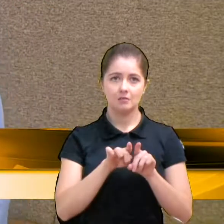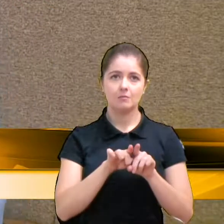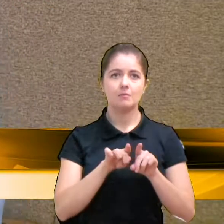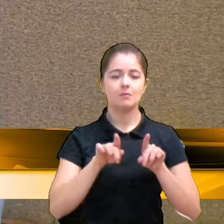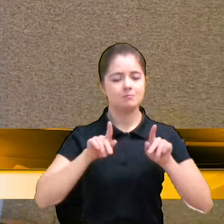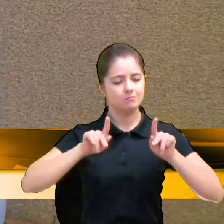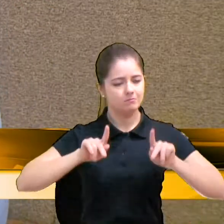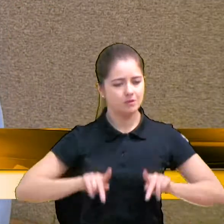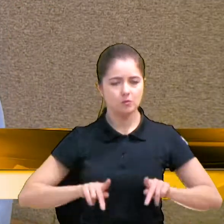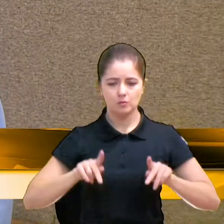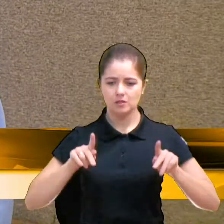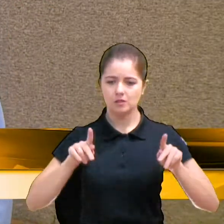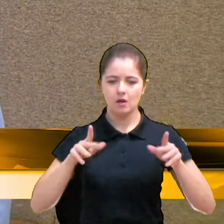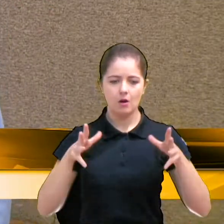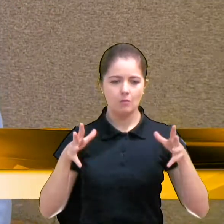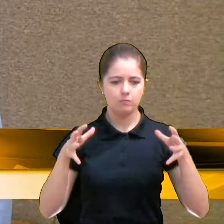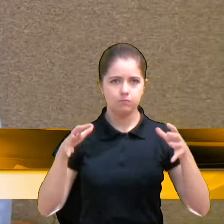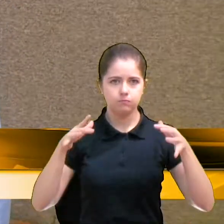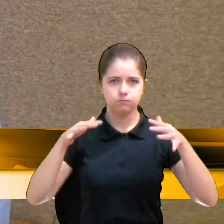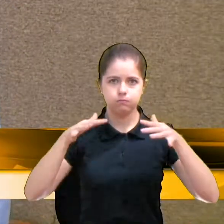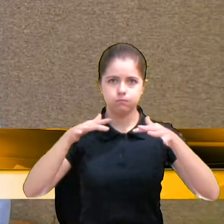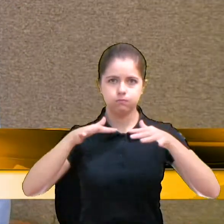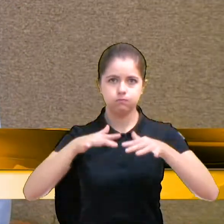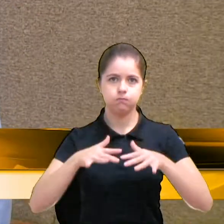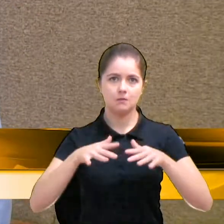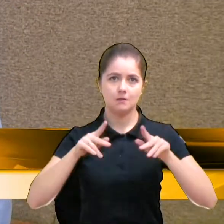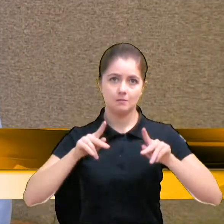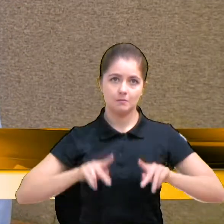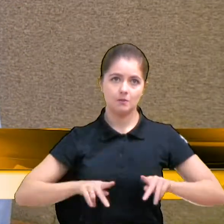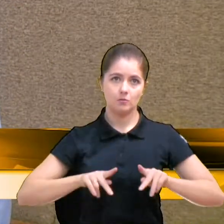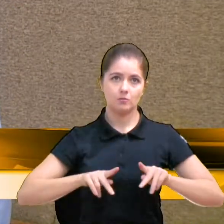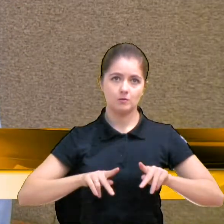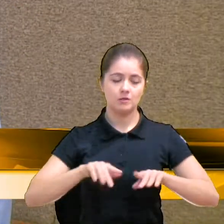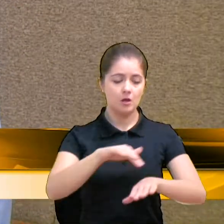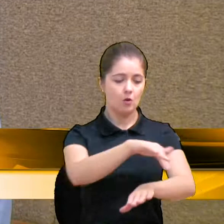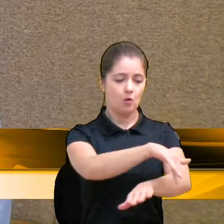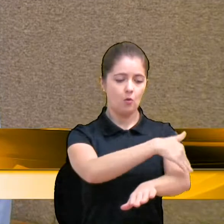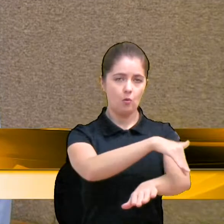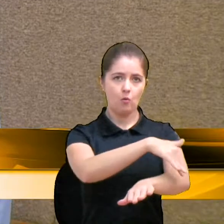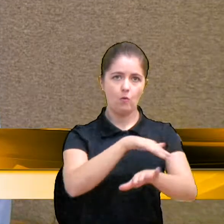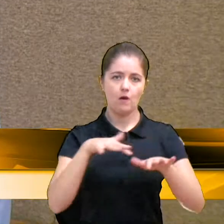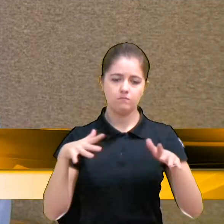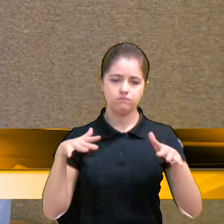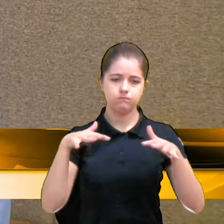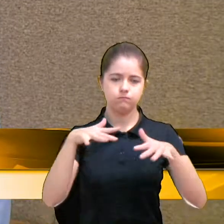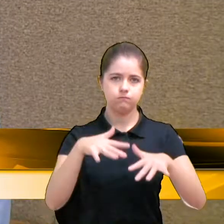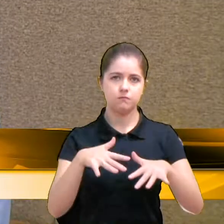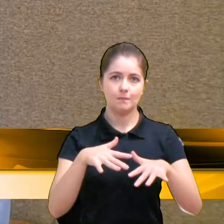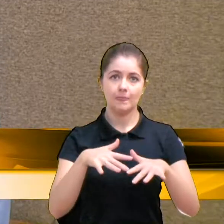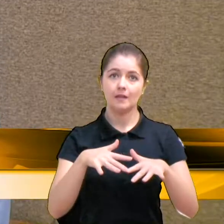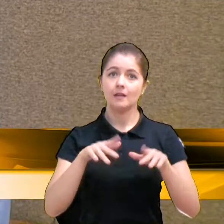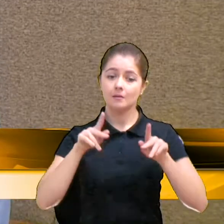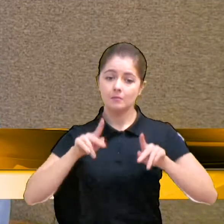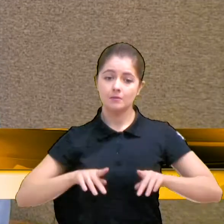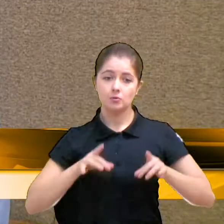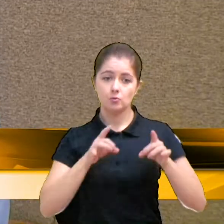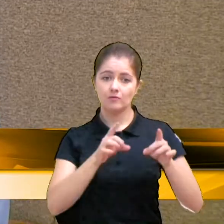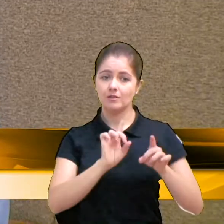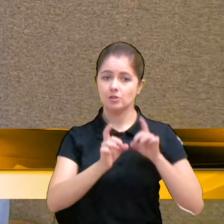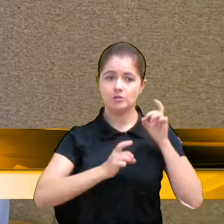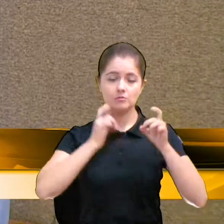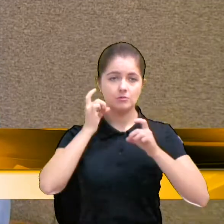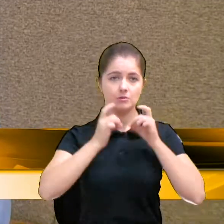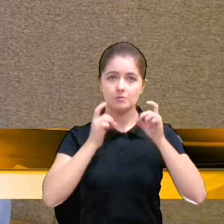acontecido normalmente em vias e locais públicos, é importante que os comerciantes se preocupem não apenas com o que será apresentado à sua clientela,